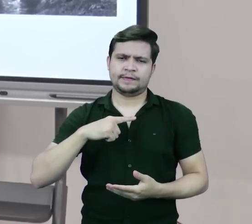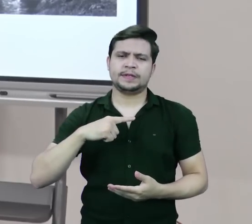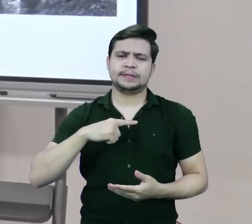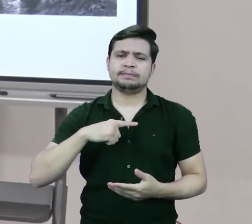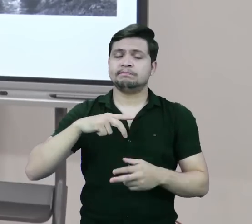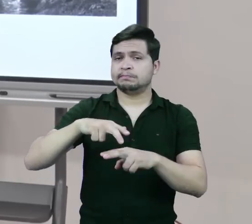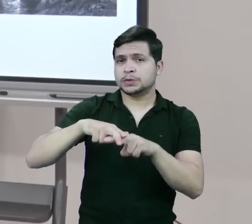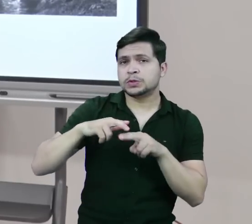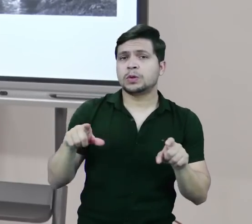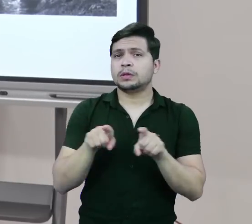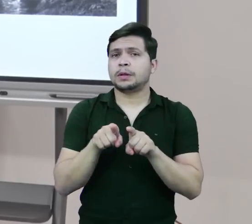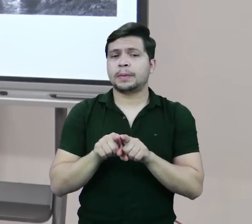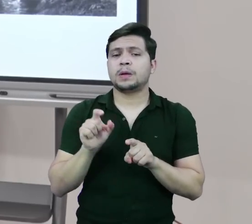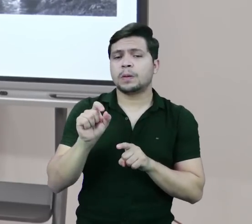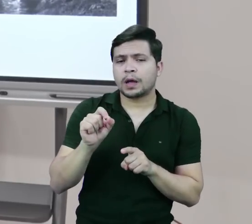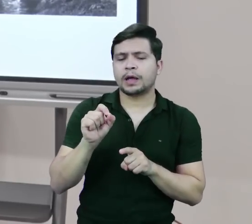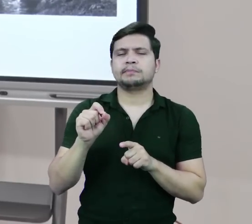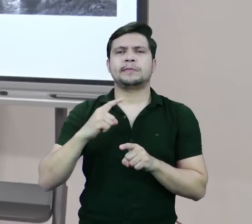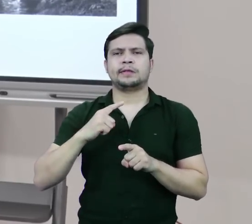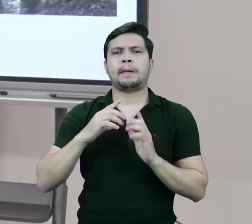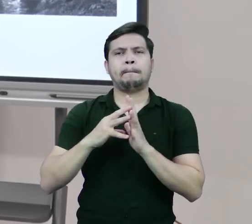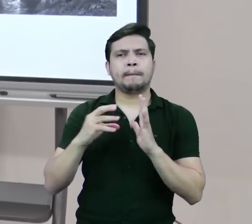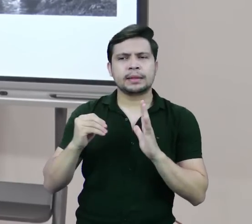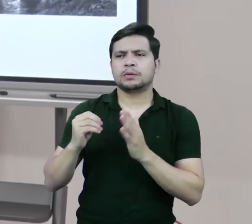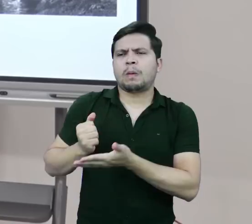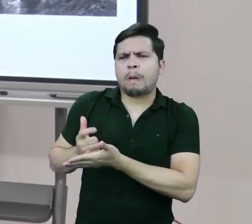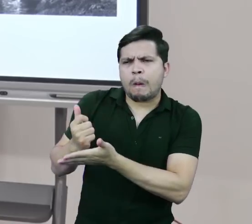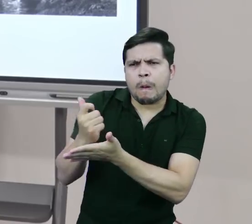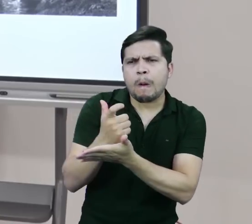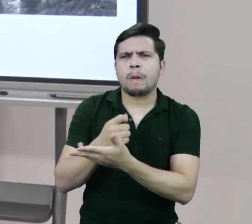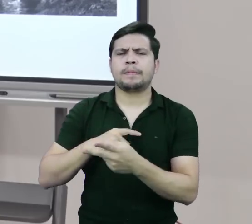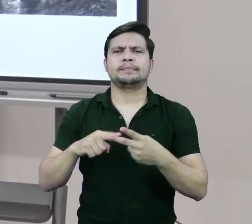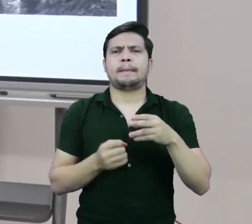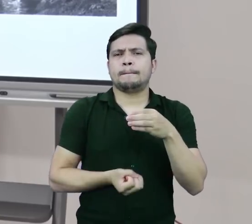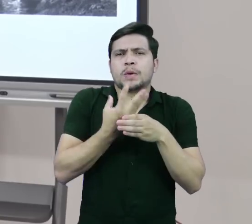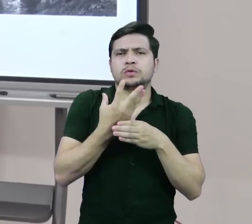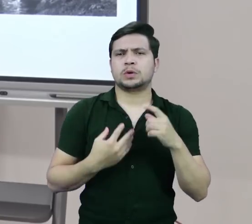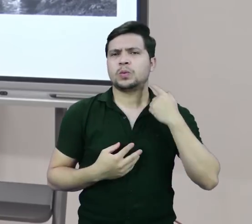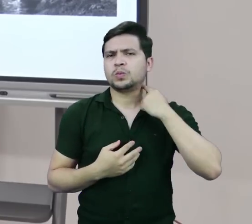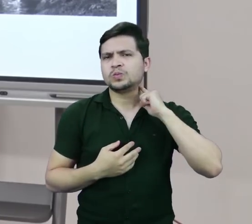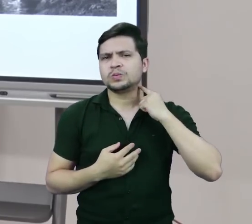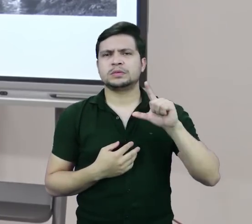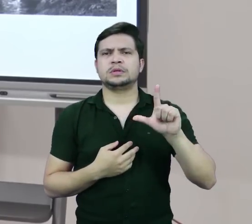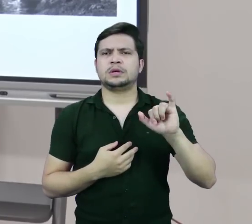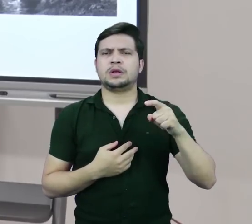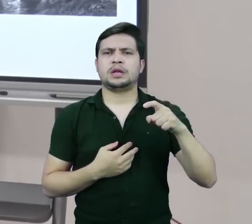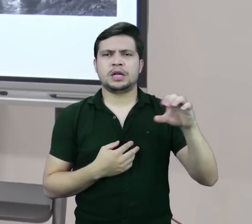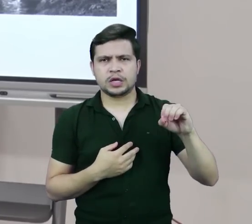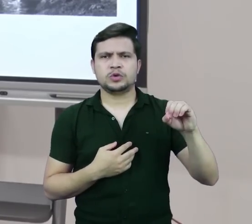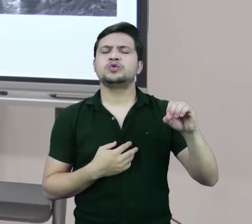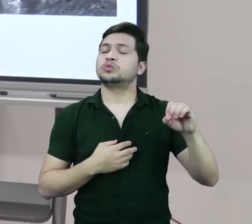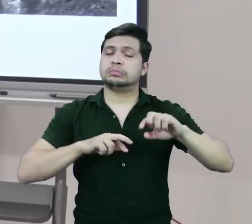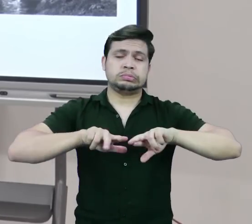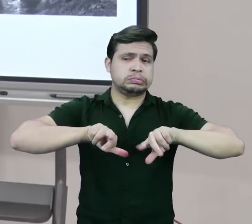esse consumismo, né, os padrões exagerados de consumo, a produção de lixo, os vários tipos de